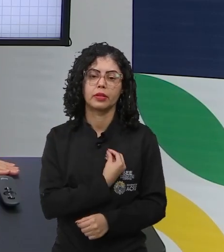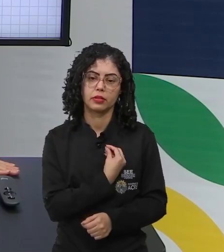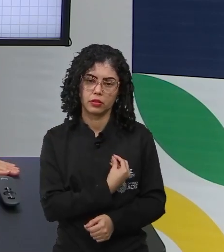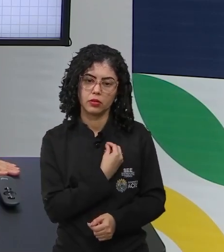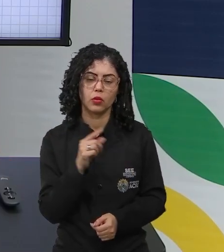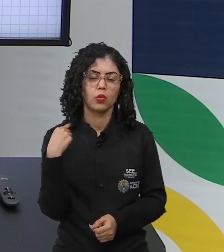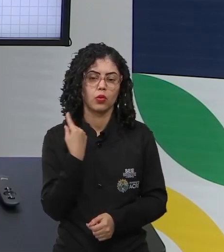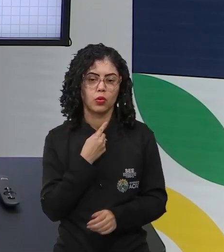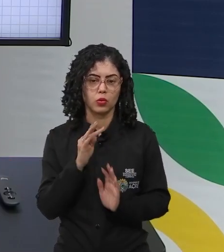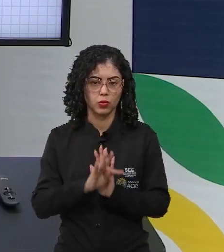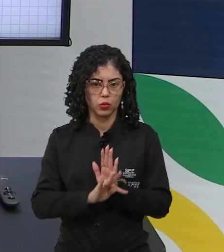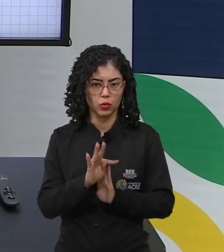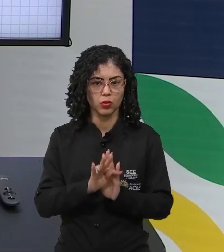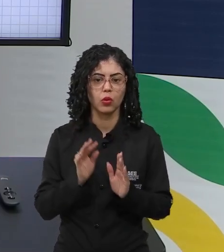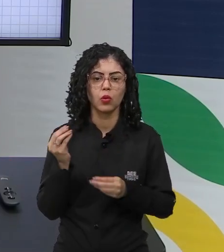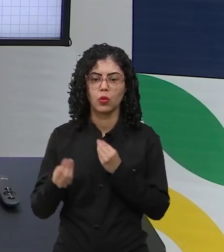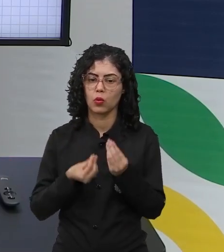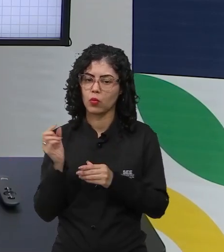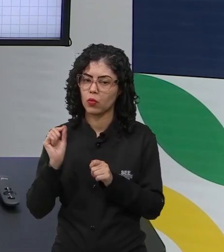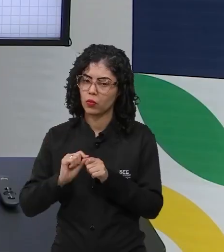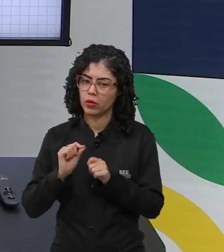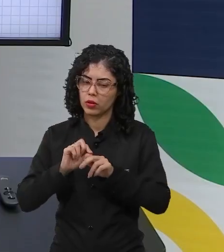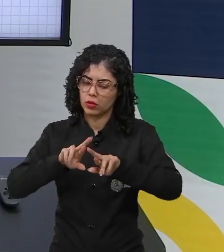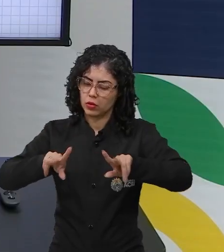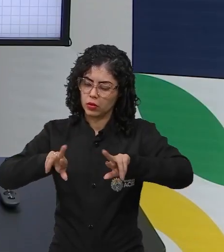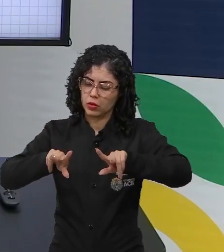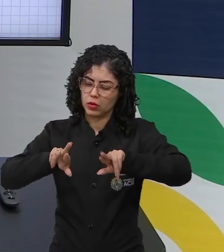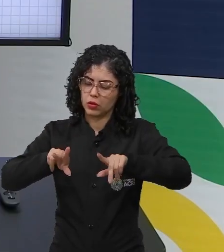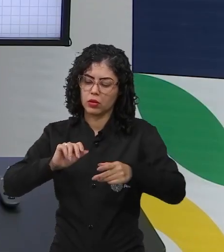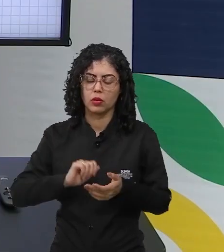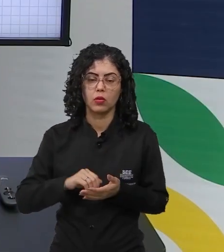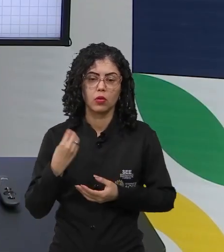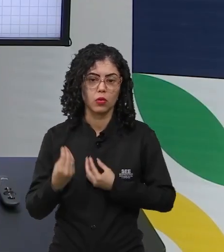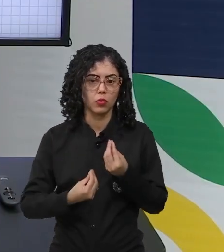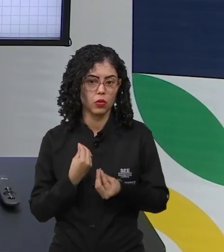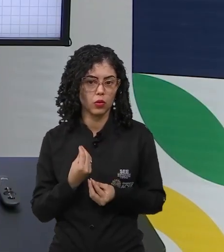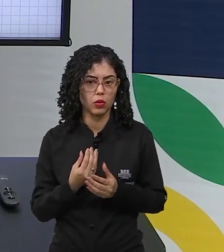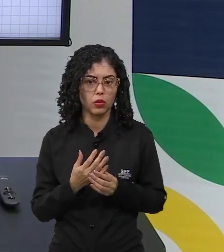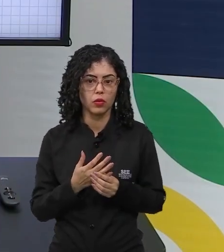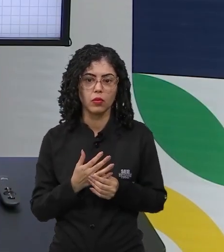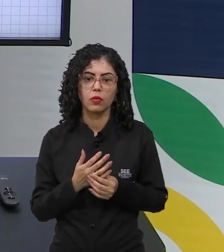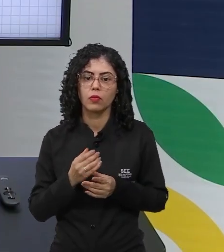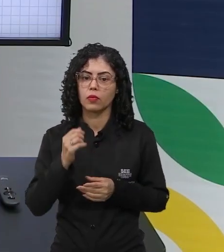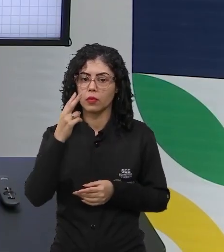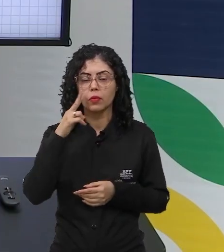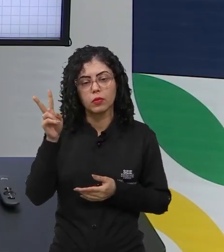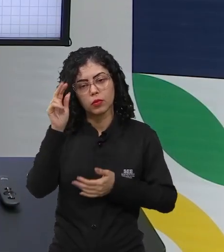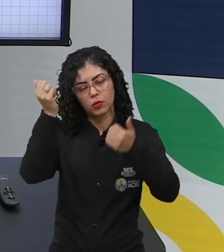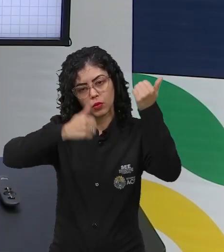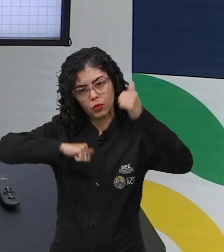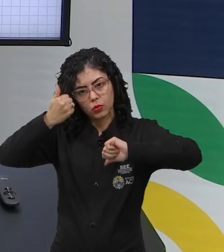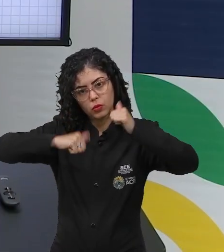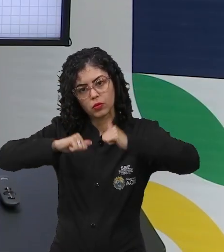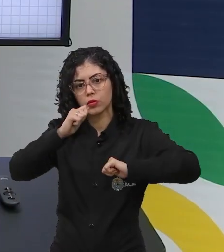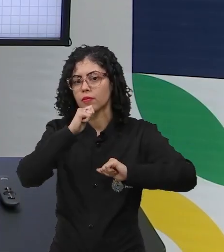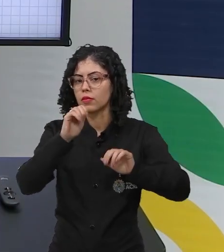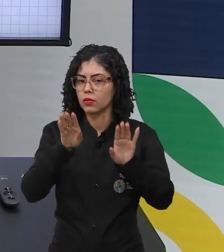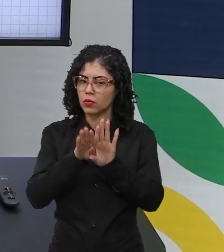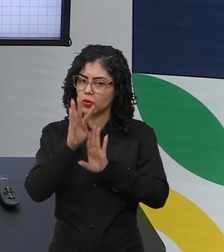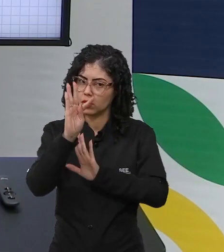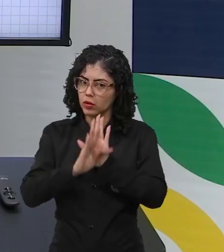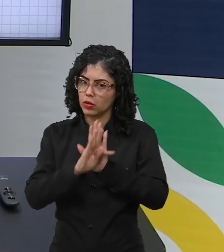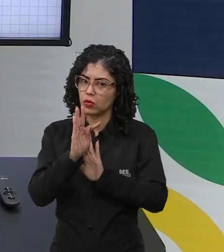presentes no texto e como isso faz a diferença no modo como nós analisamos e compreendemos o